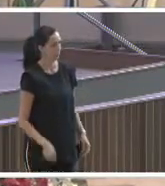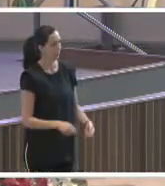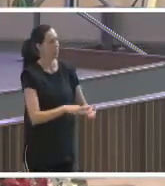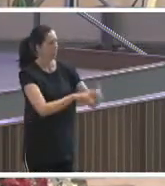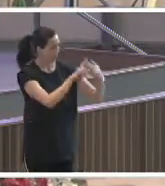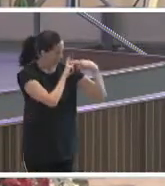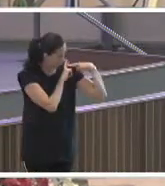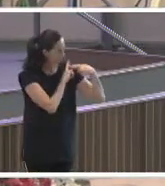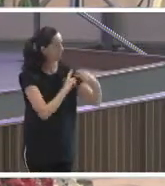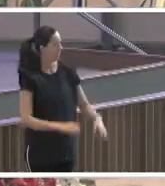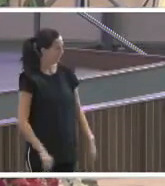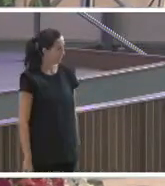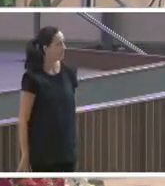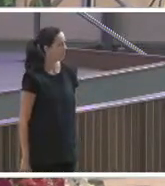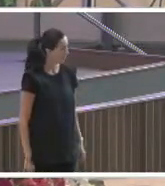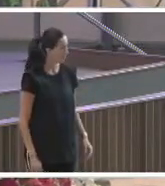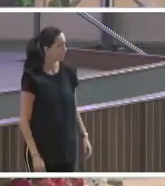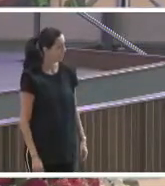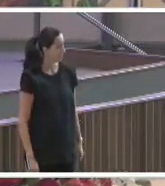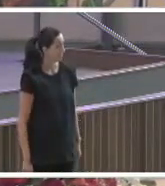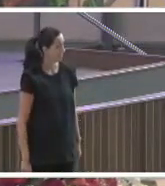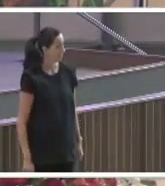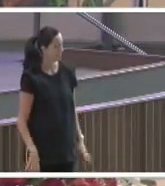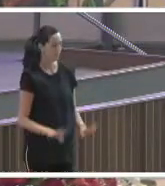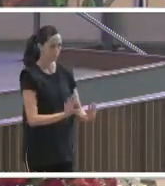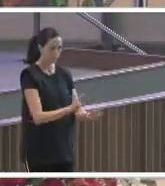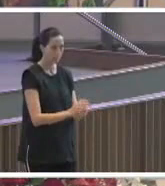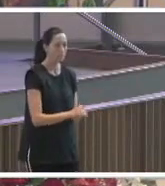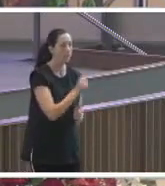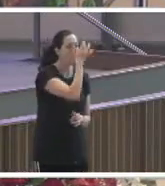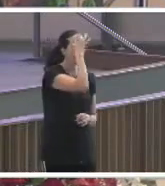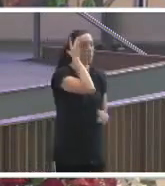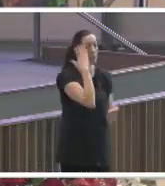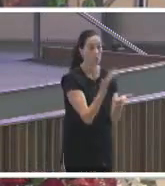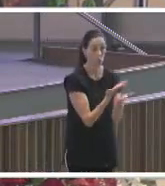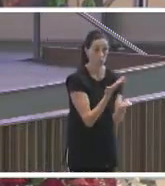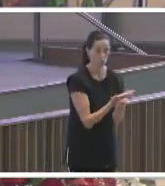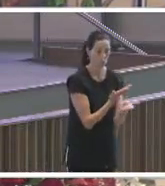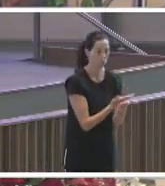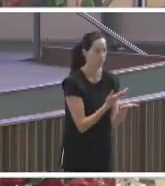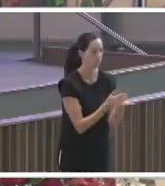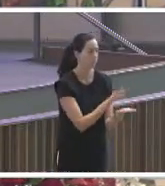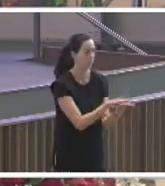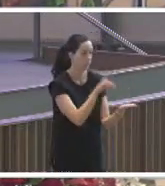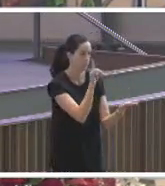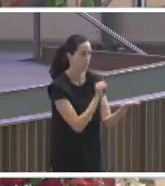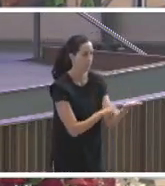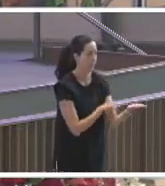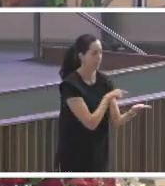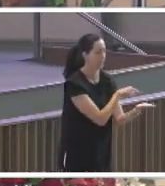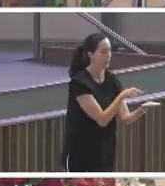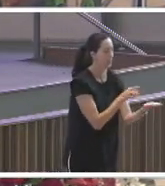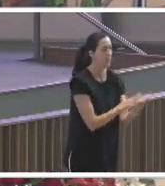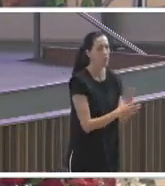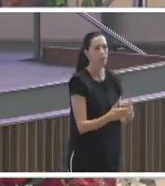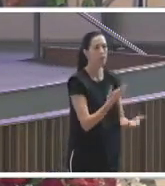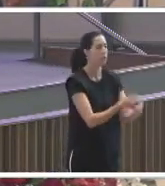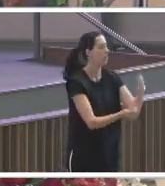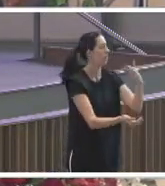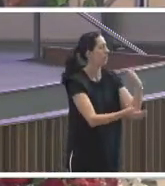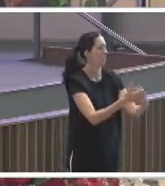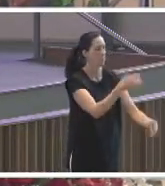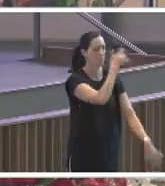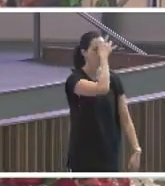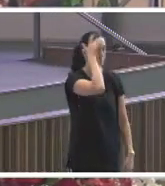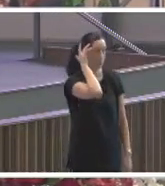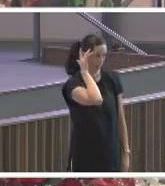Os estudiosos dizem que qualquer pessoa, independente do nível de influência dela,